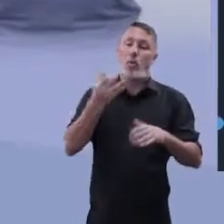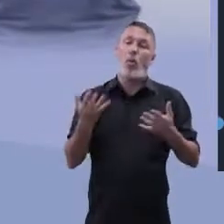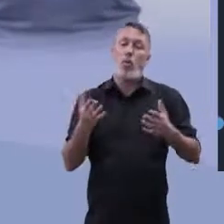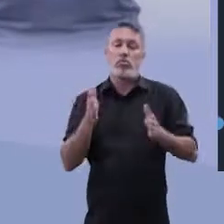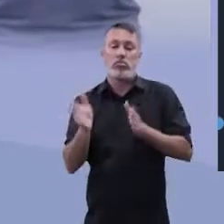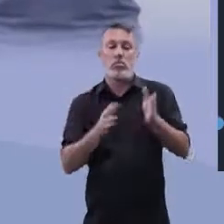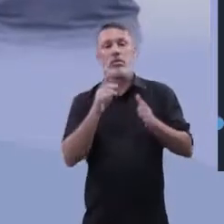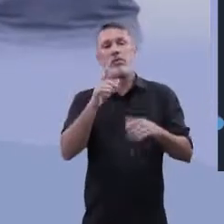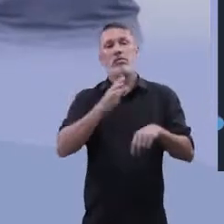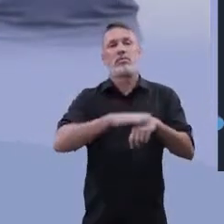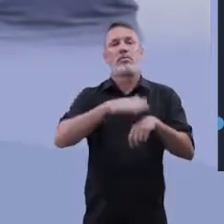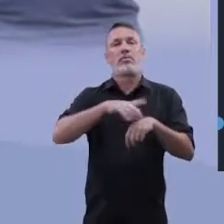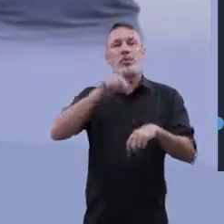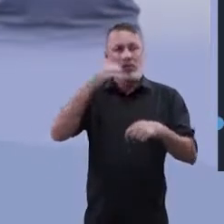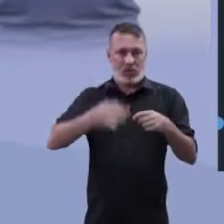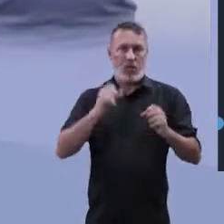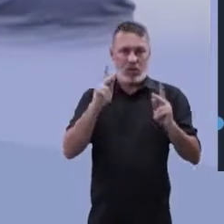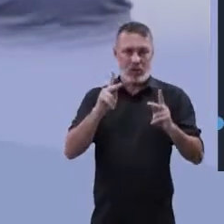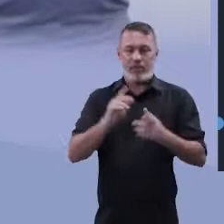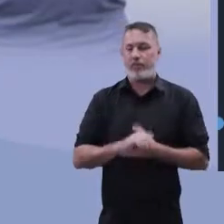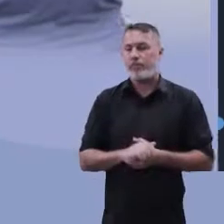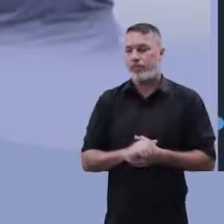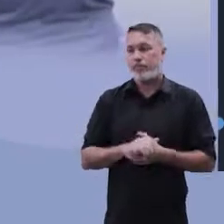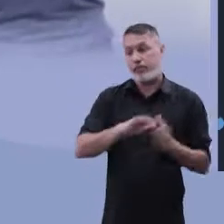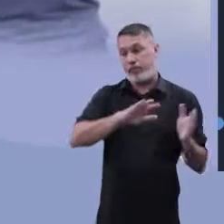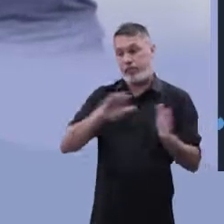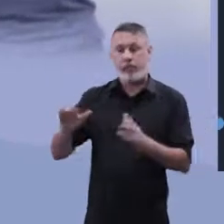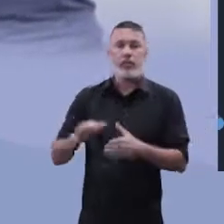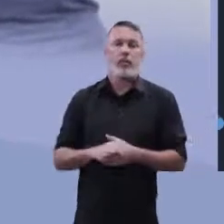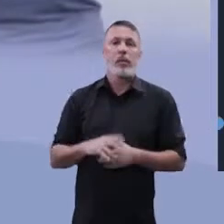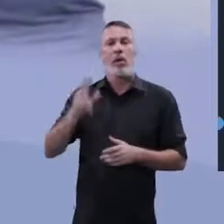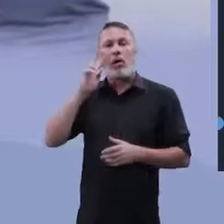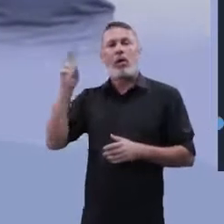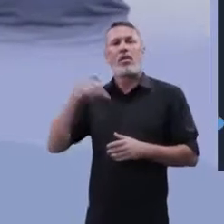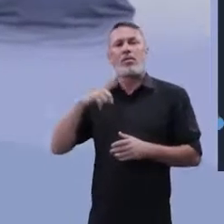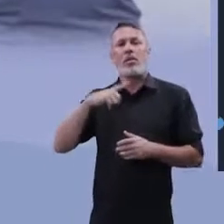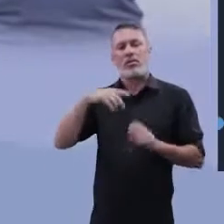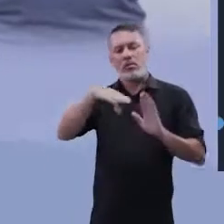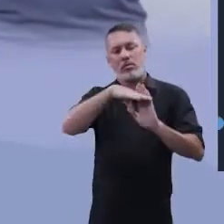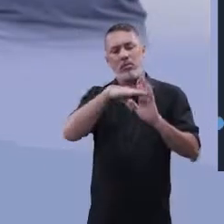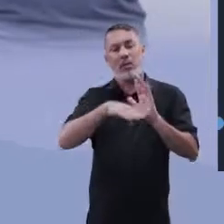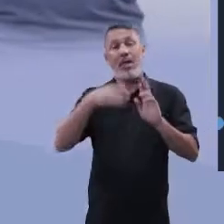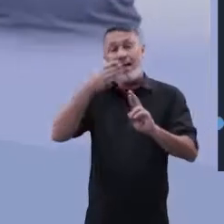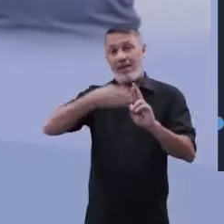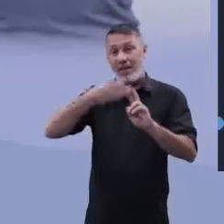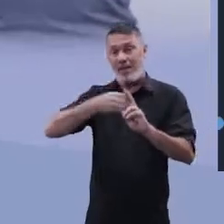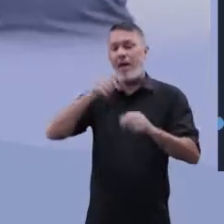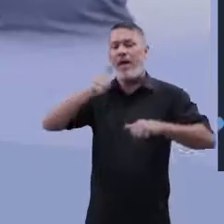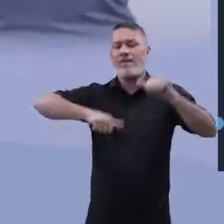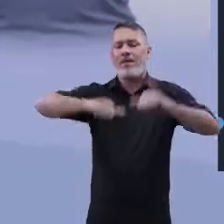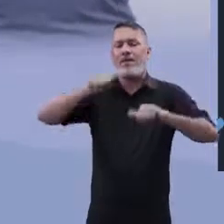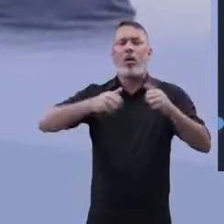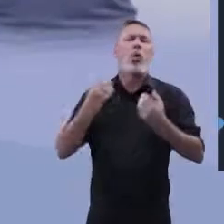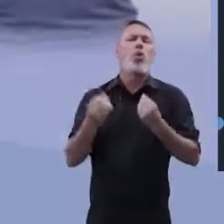B. Você precisa defender. Ok? Então vamos lá. A matriz de referência ela vai ser avaliada